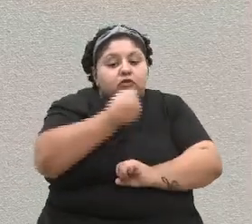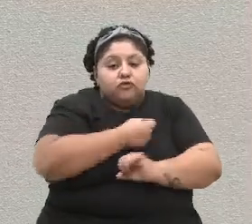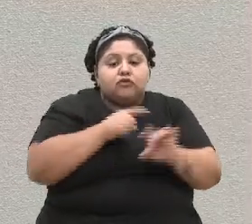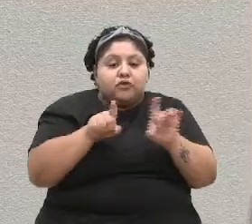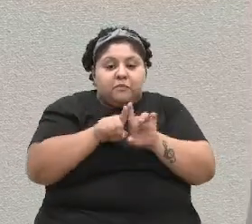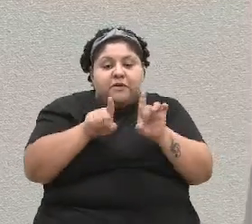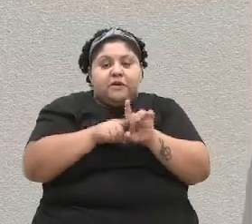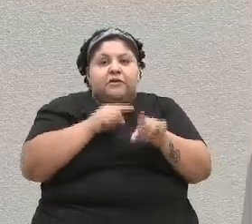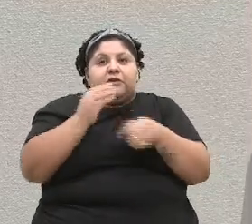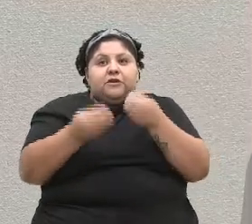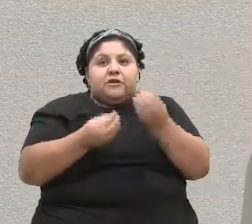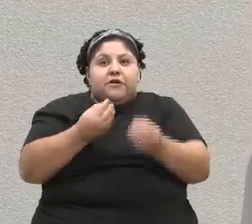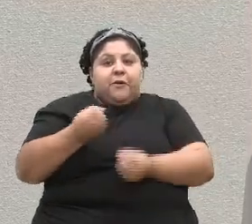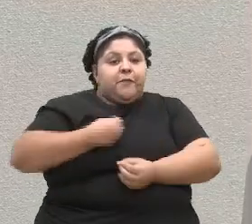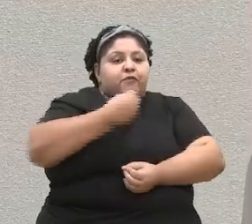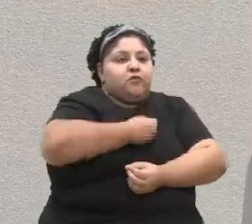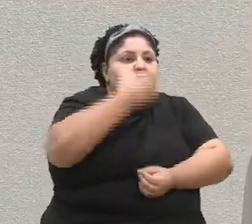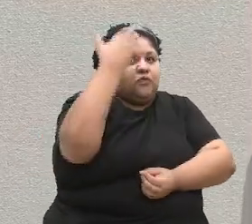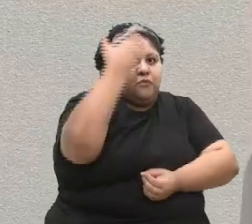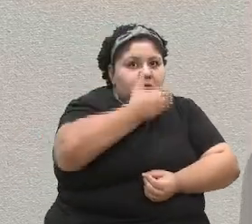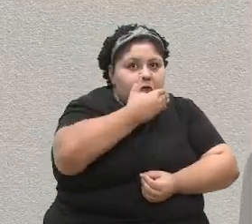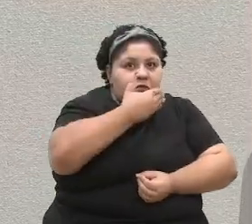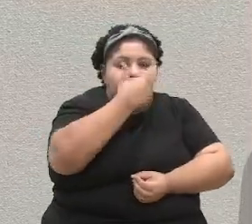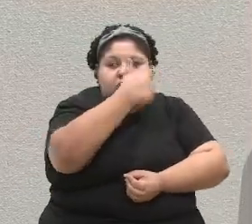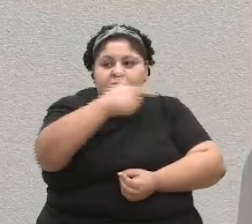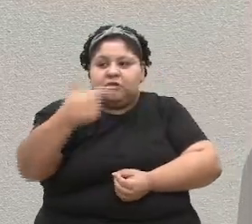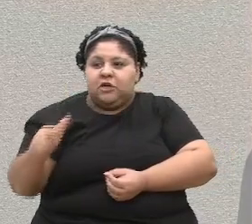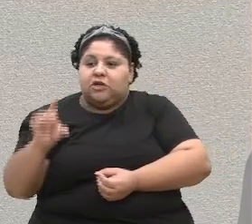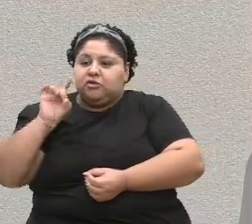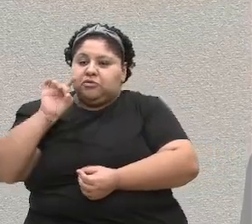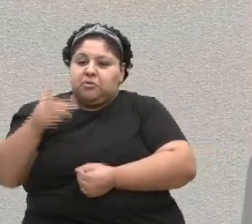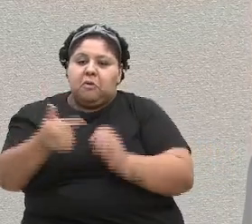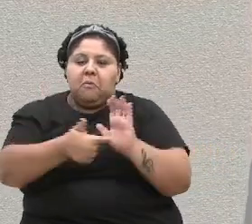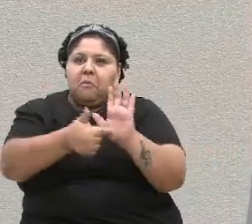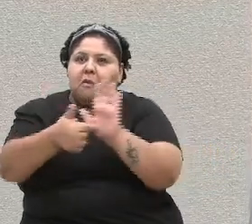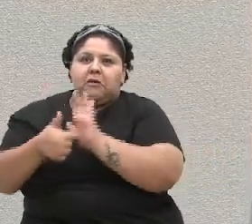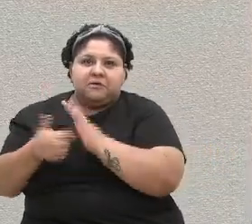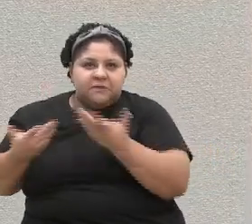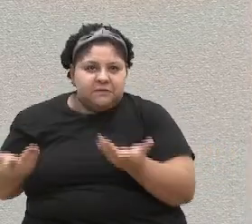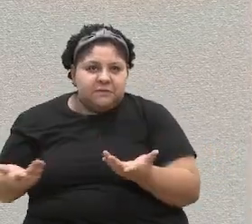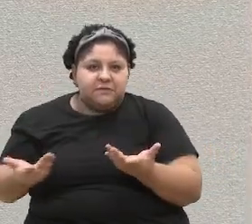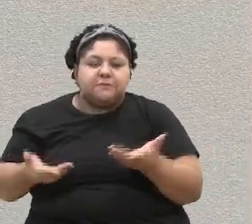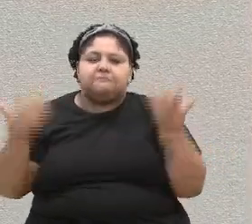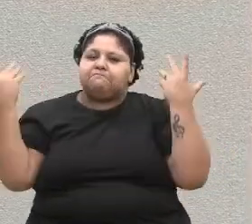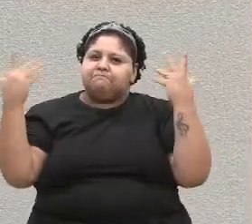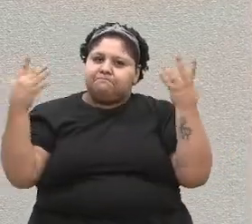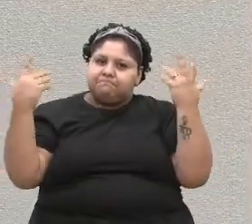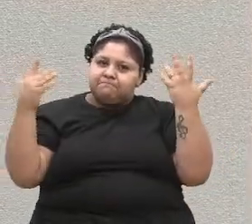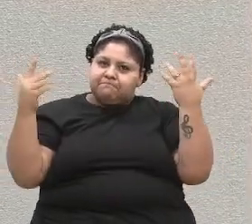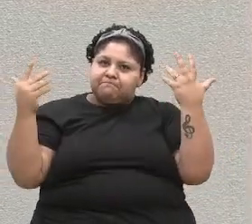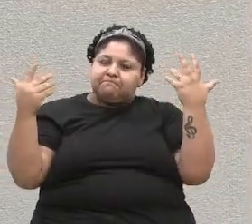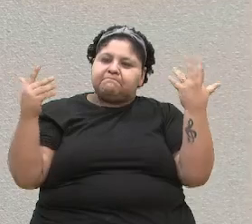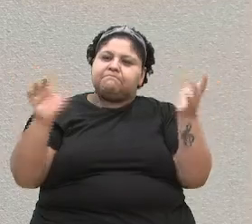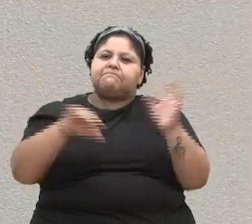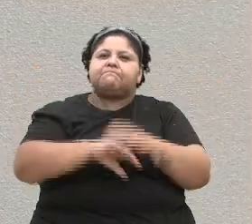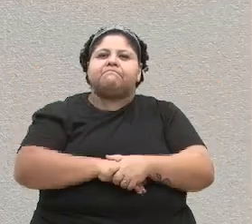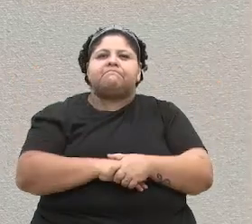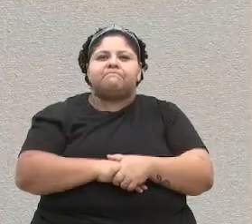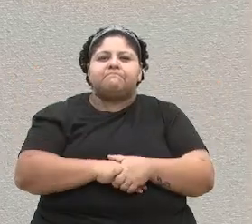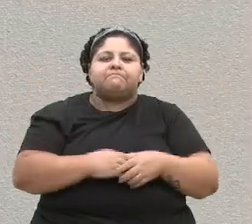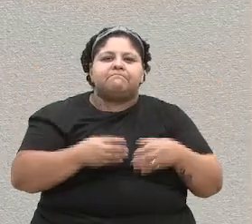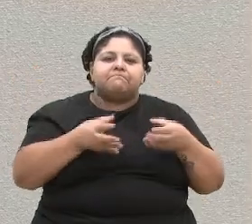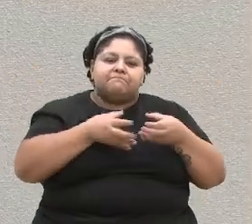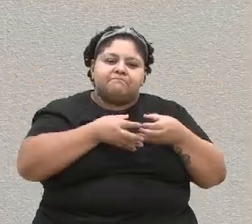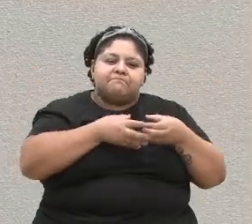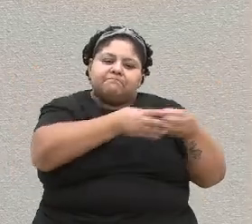sempre digo, números provam, o resto trovam, seja no balanço, seja na balança. Parabéns, congratulações à galera